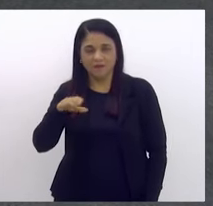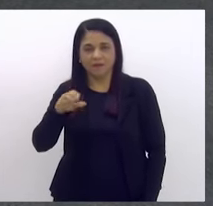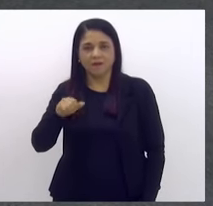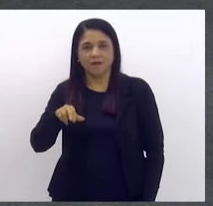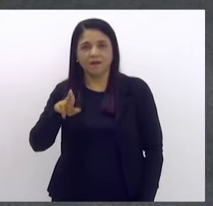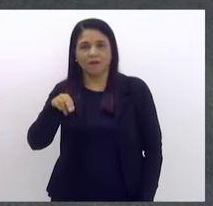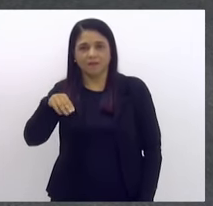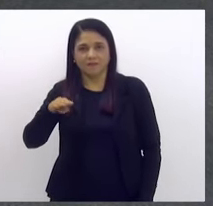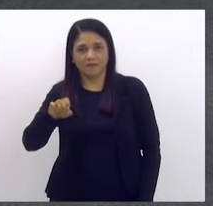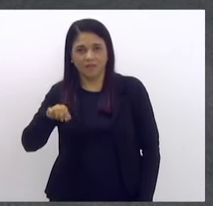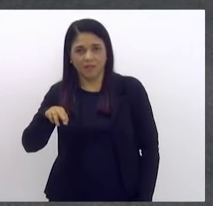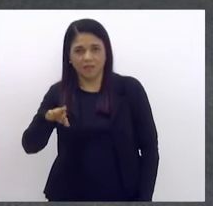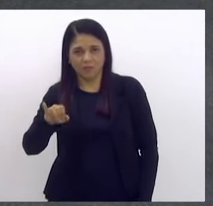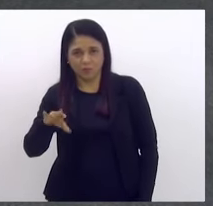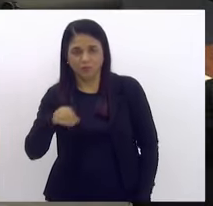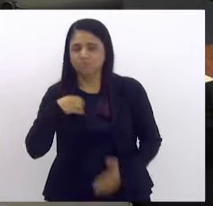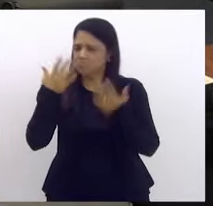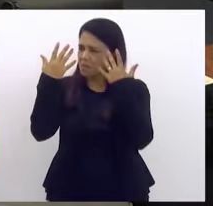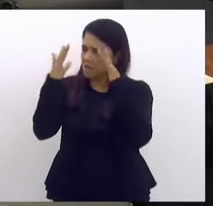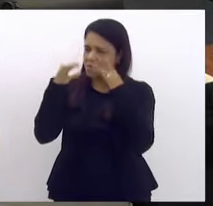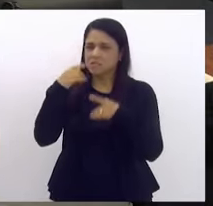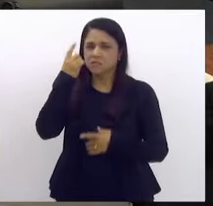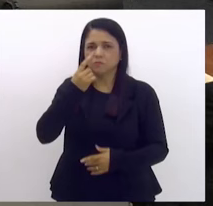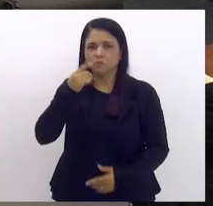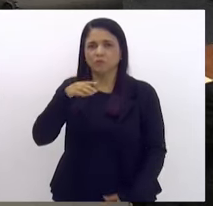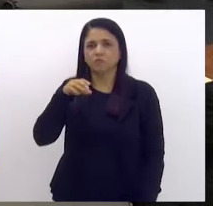Parabéns, deputado professor Josemar.